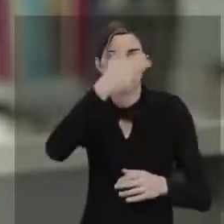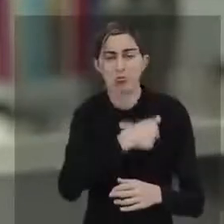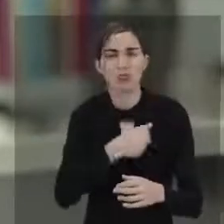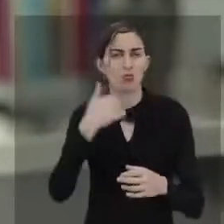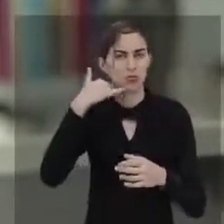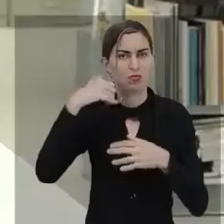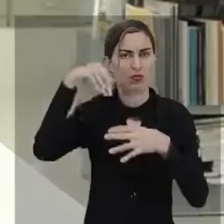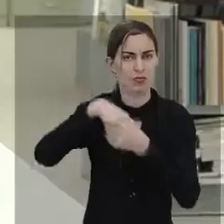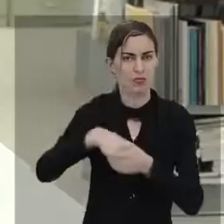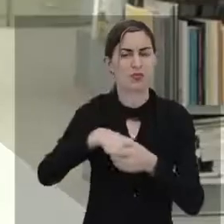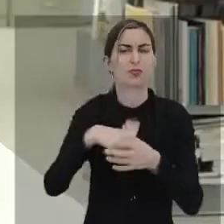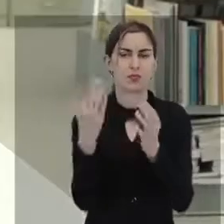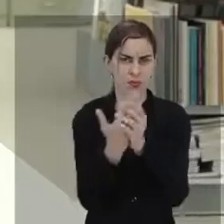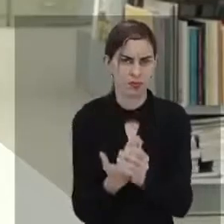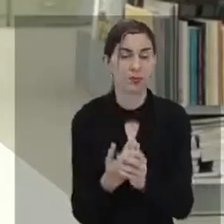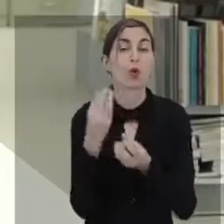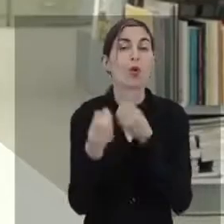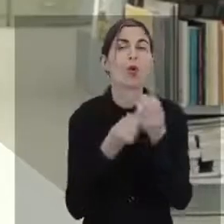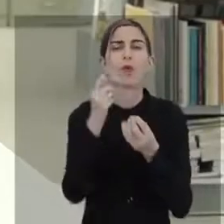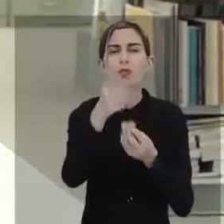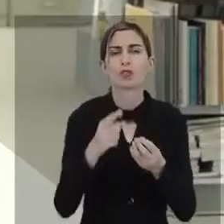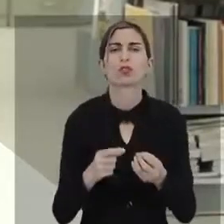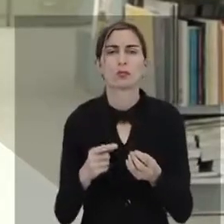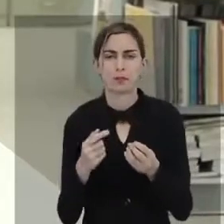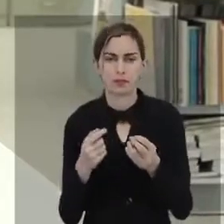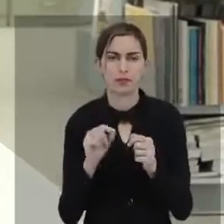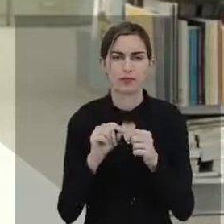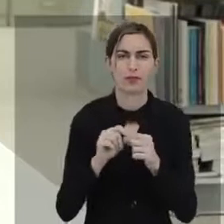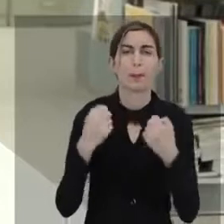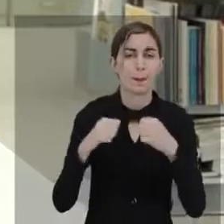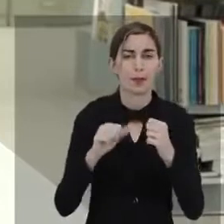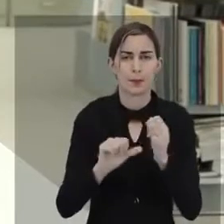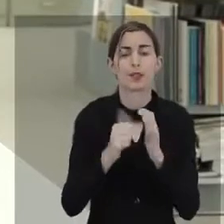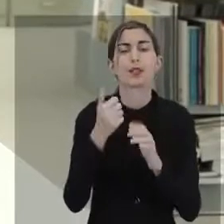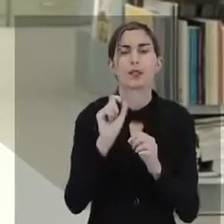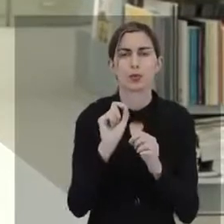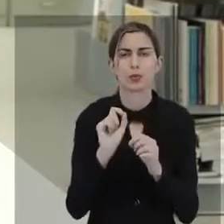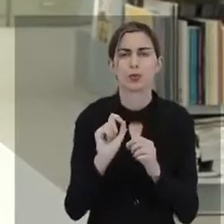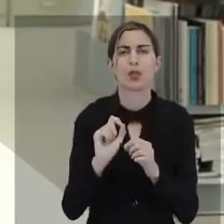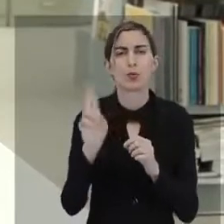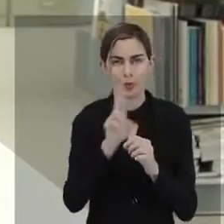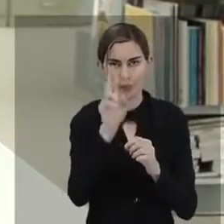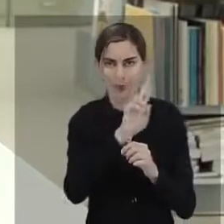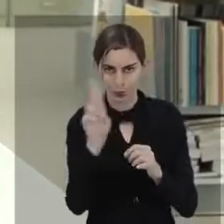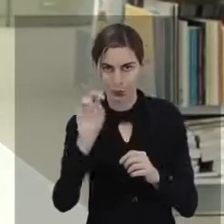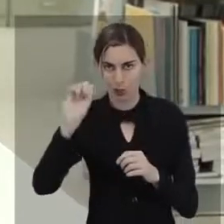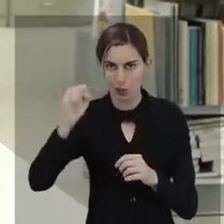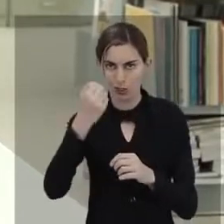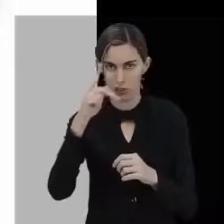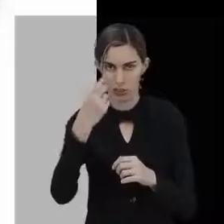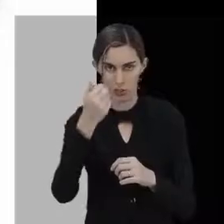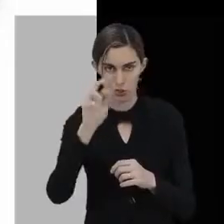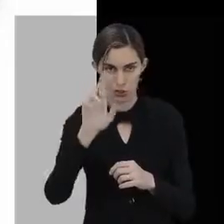no Shared Preference. Então, como é que você faz para acessar essa informação? Primeiro você usa essa função getSharedPreference, coloca o nome da